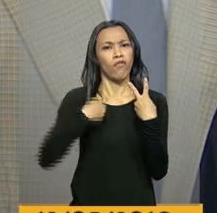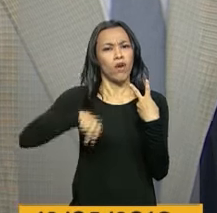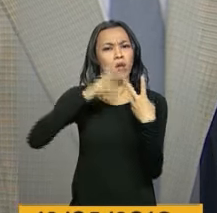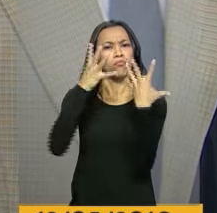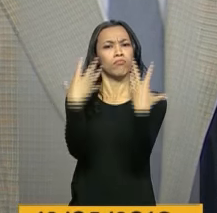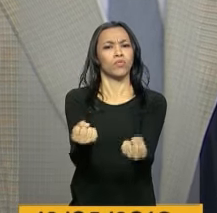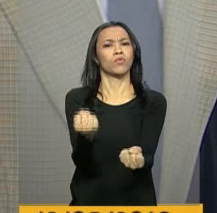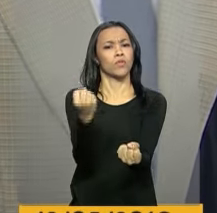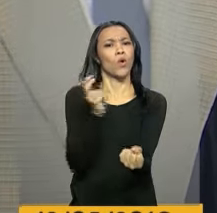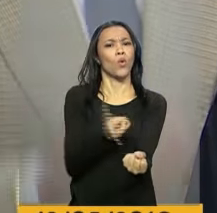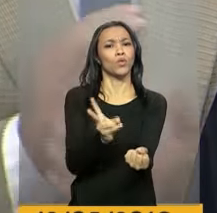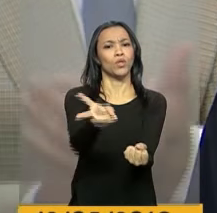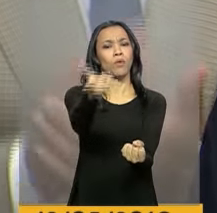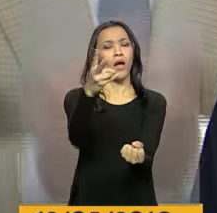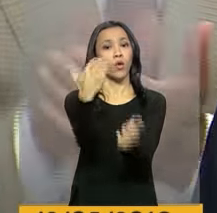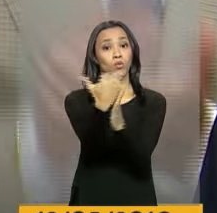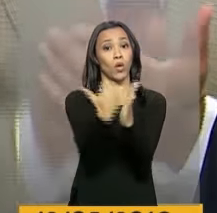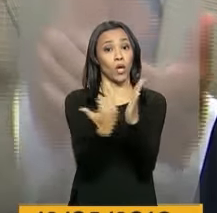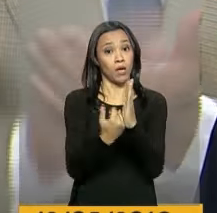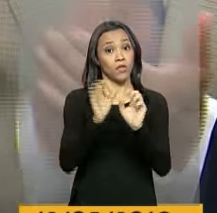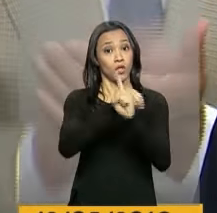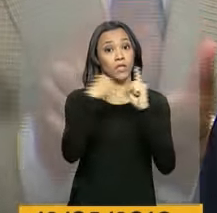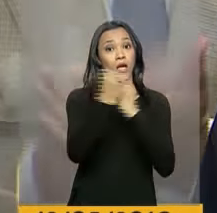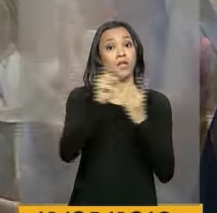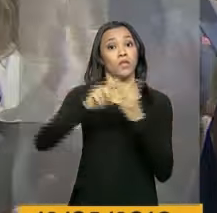programas sociais. O Bolsa Família,